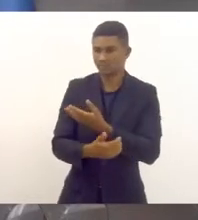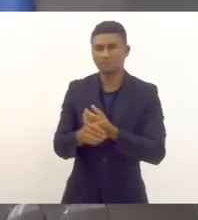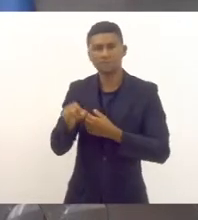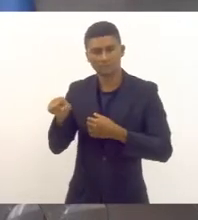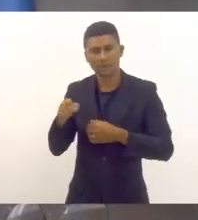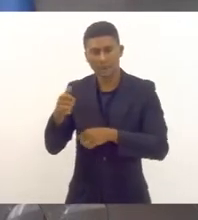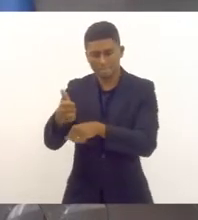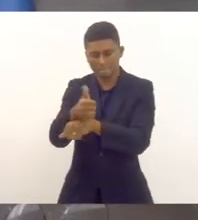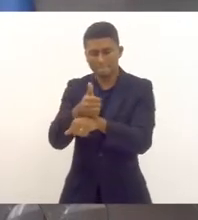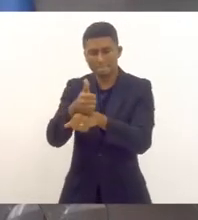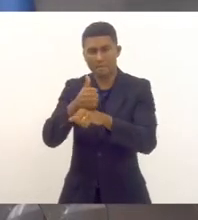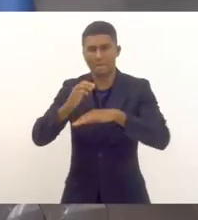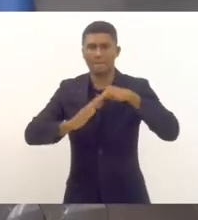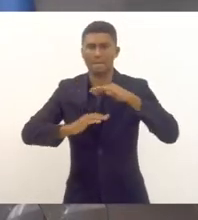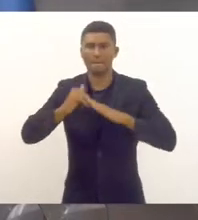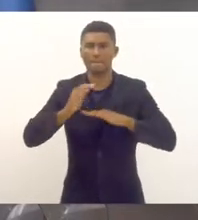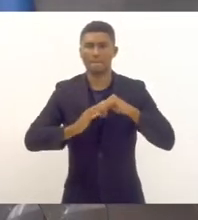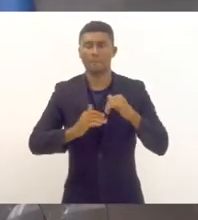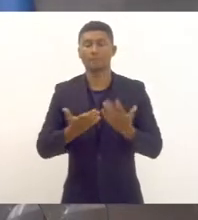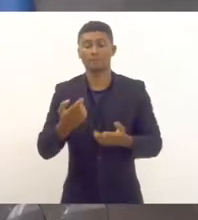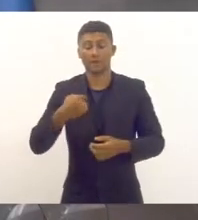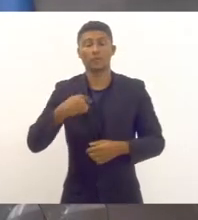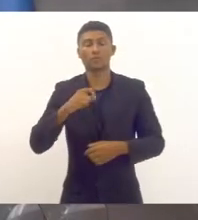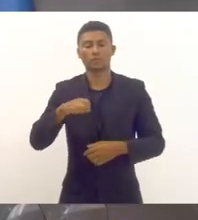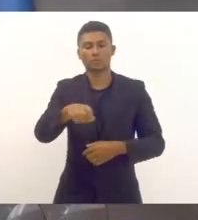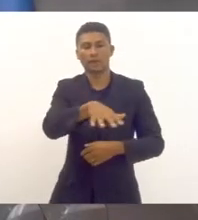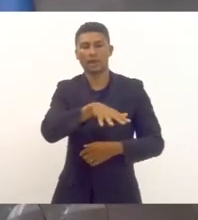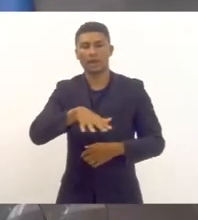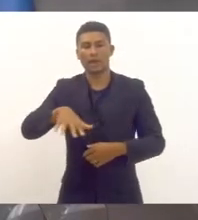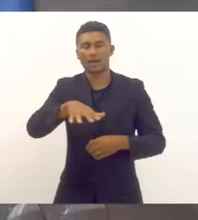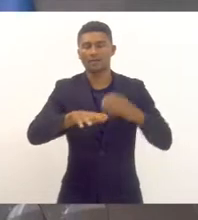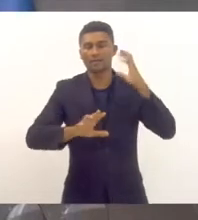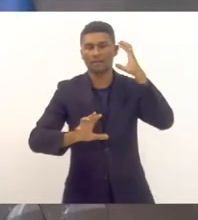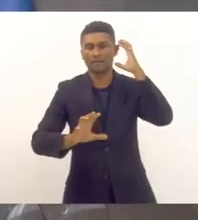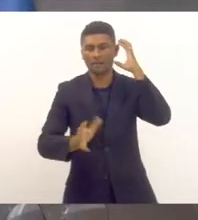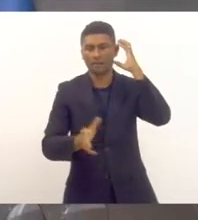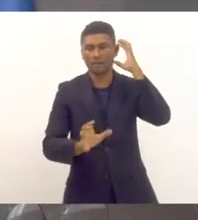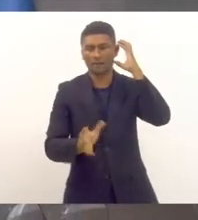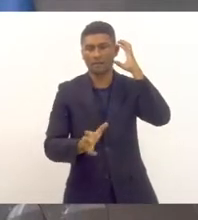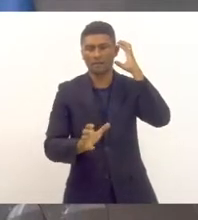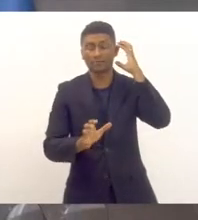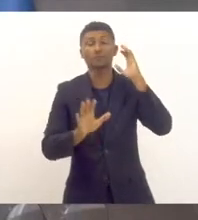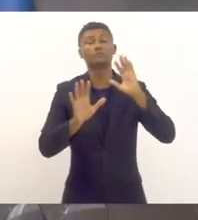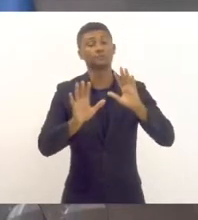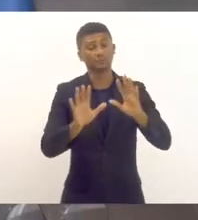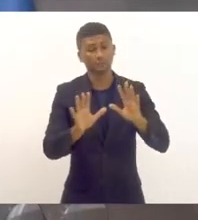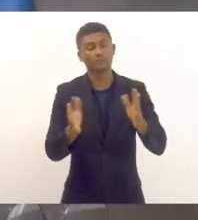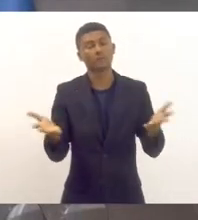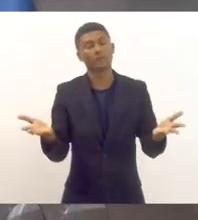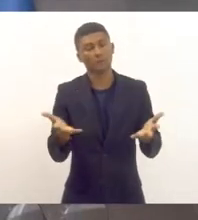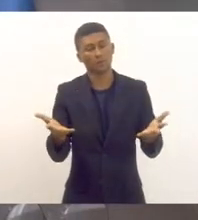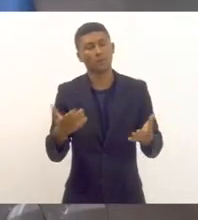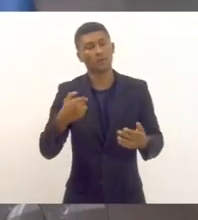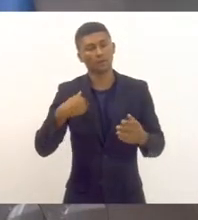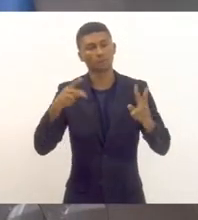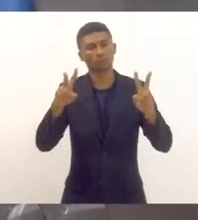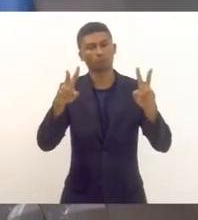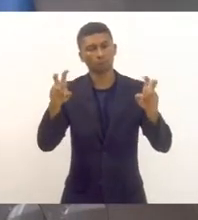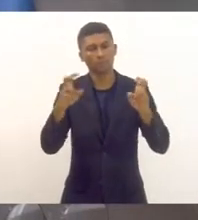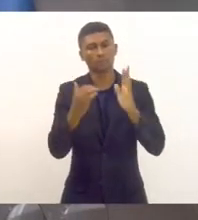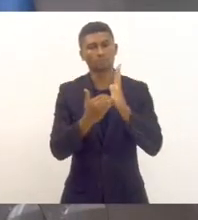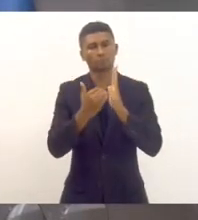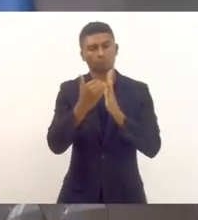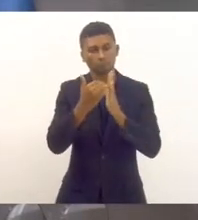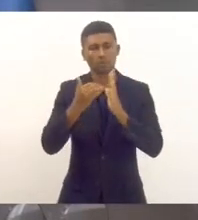são do setor. Eu sou do setor de rádio, mas, com a permissão dos senhores, estou agora... me aprofundando no setor também